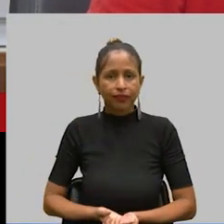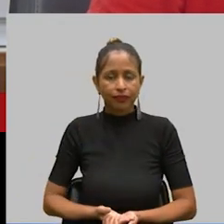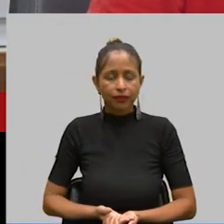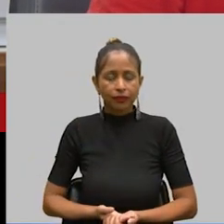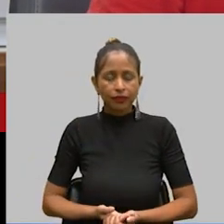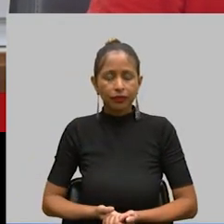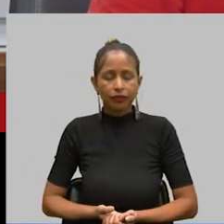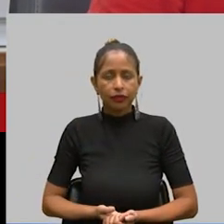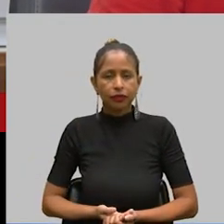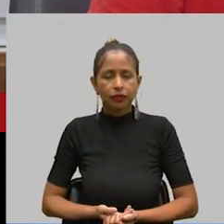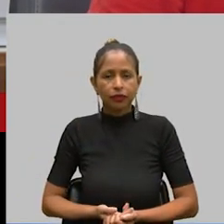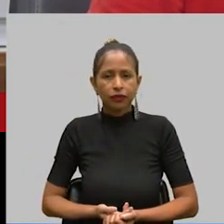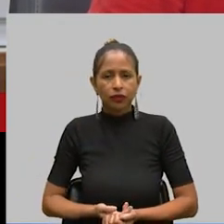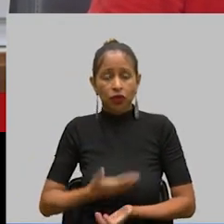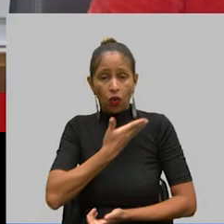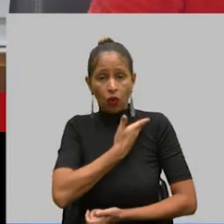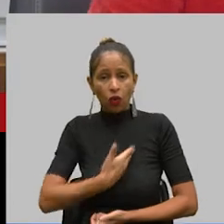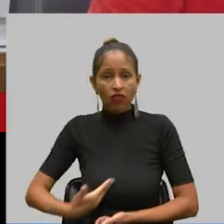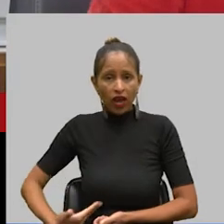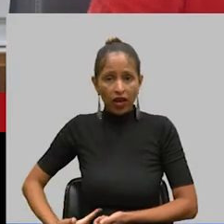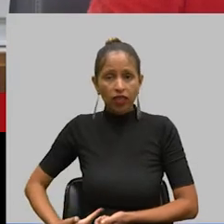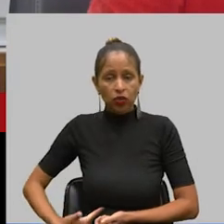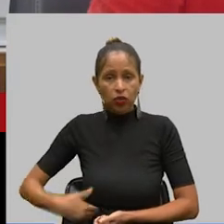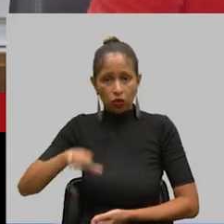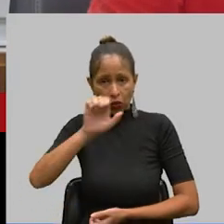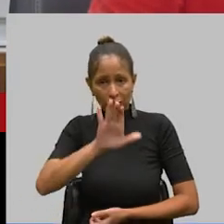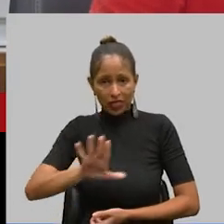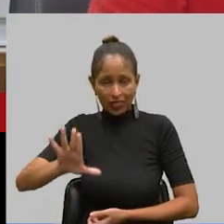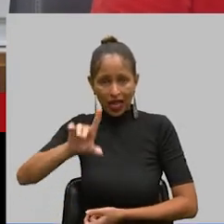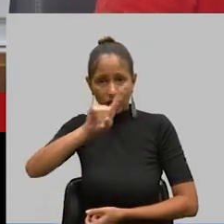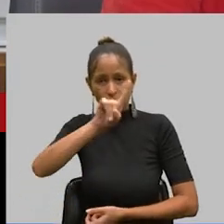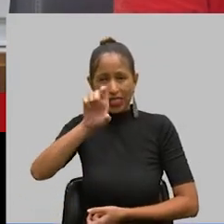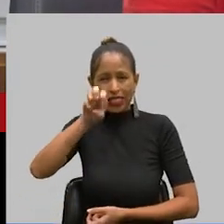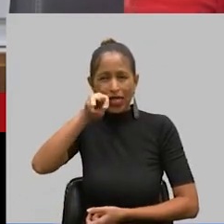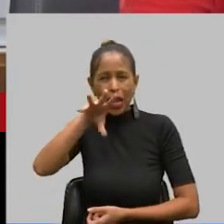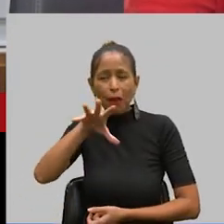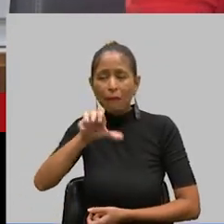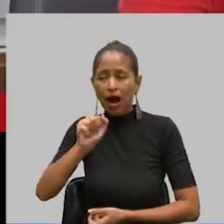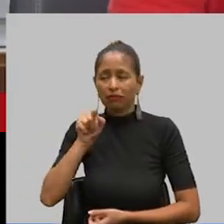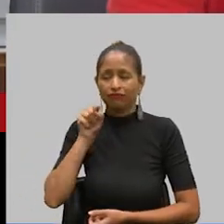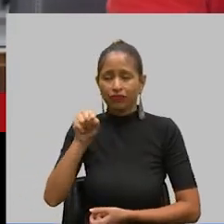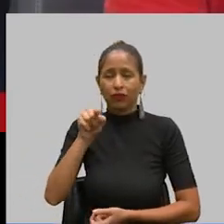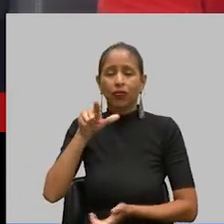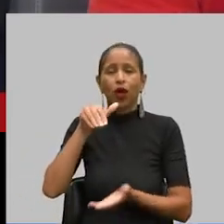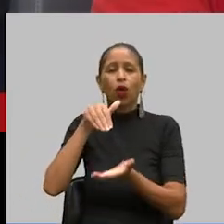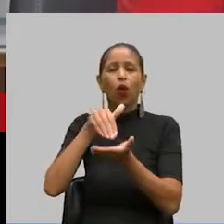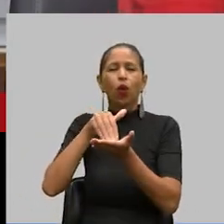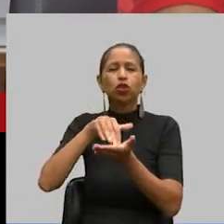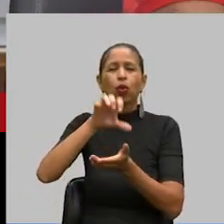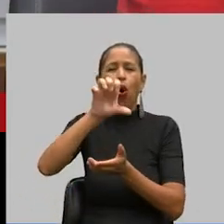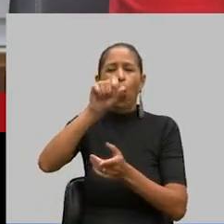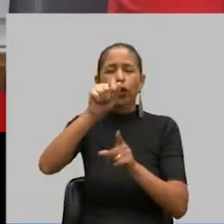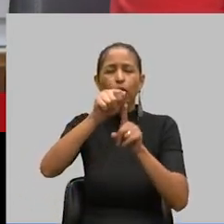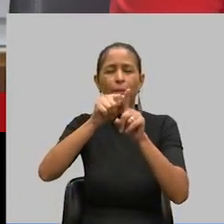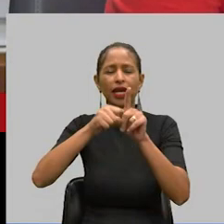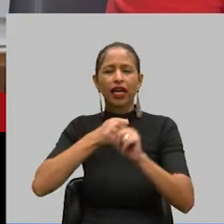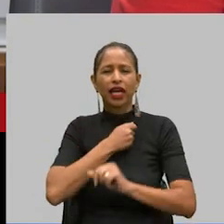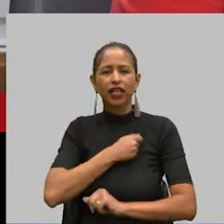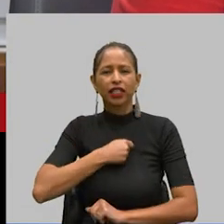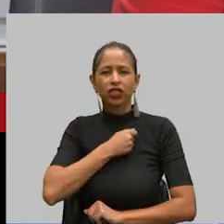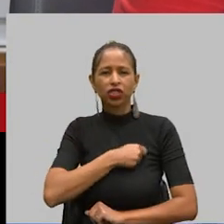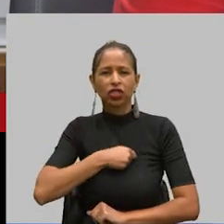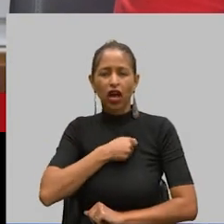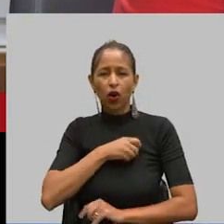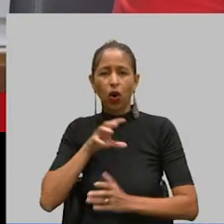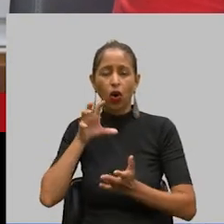importância o governo do estado governo Z deputada ele no último o dia 8 de agosto instaurou o